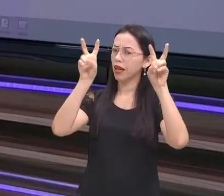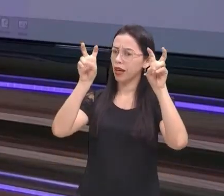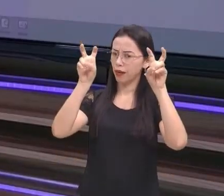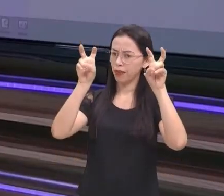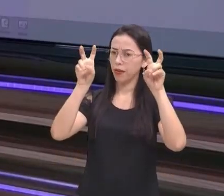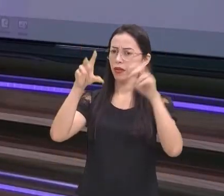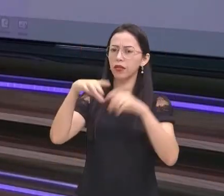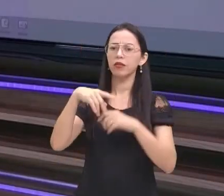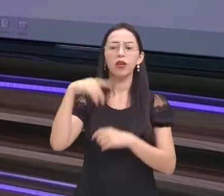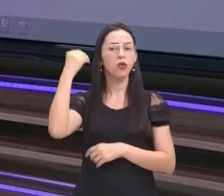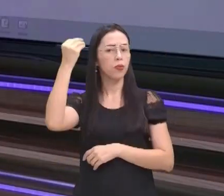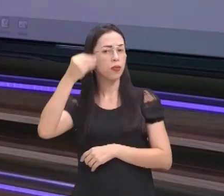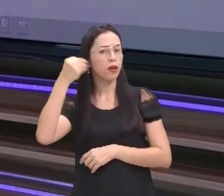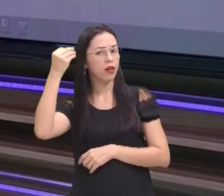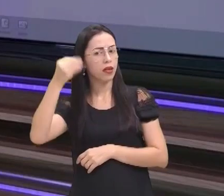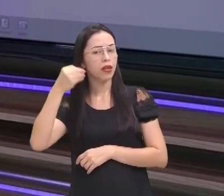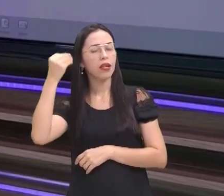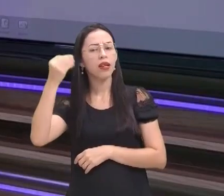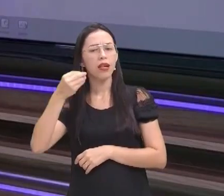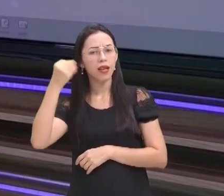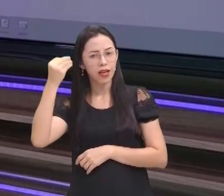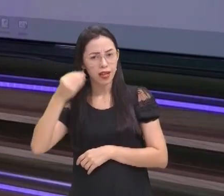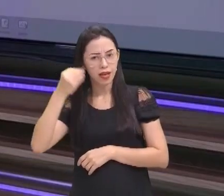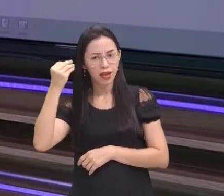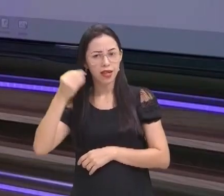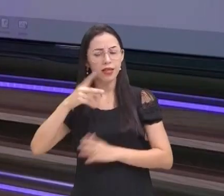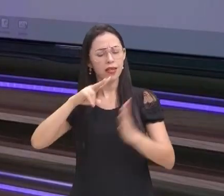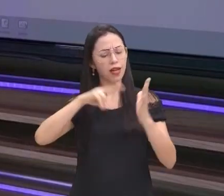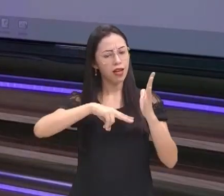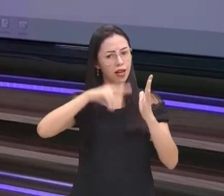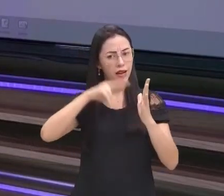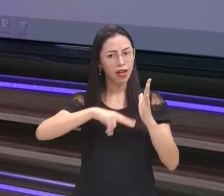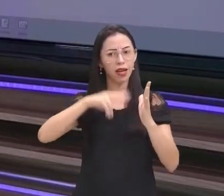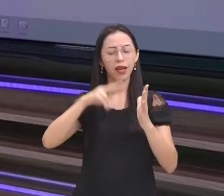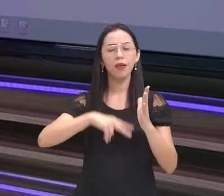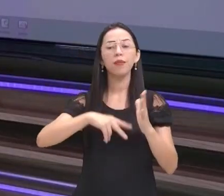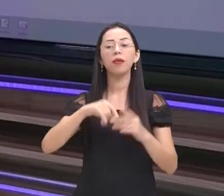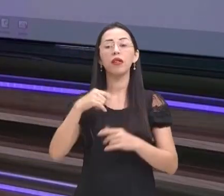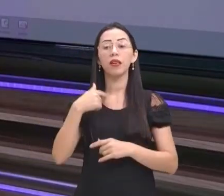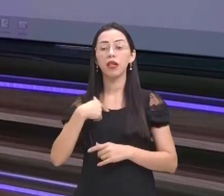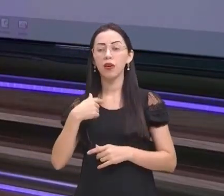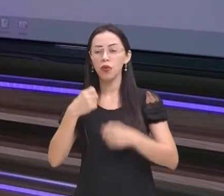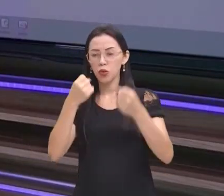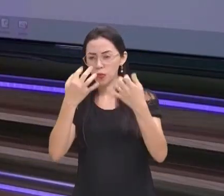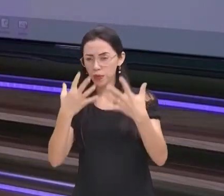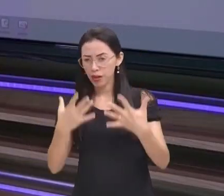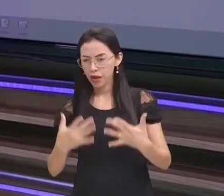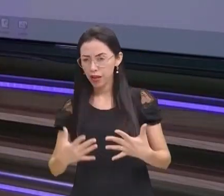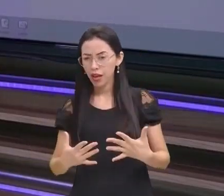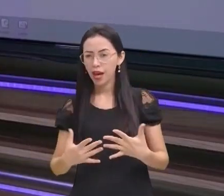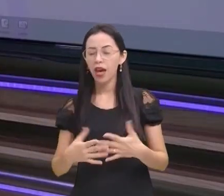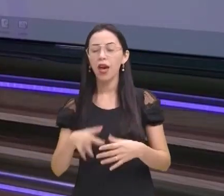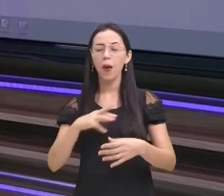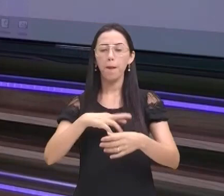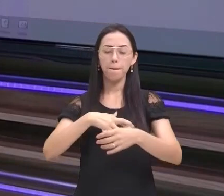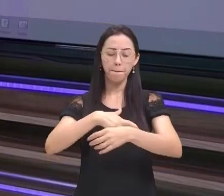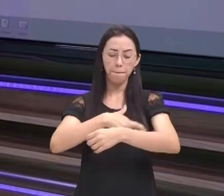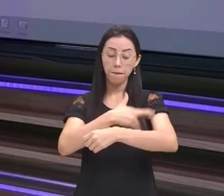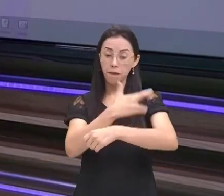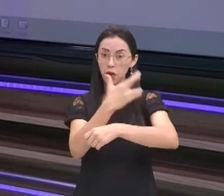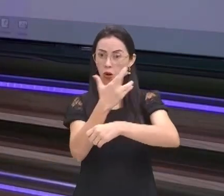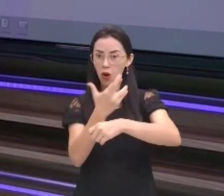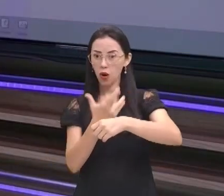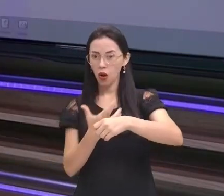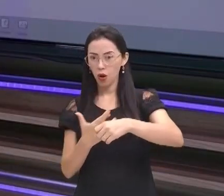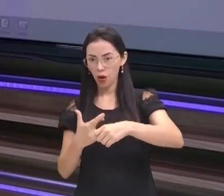experiência? Que nós passeamos no rio, lembram disso? E que apareceu o bumbum do boto quando